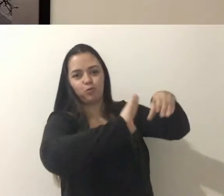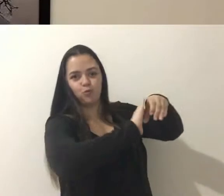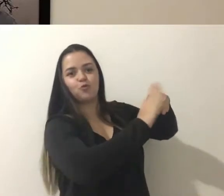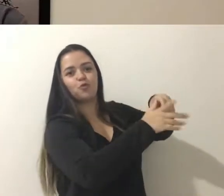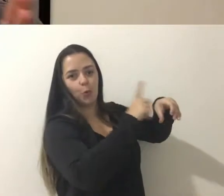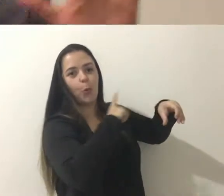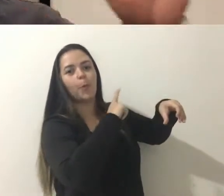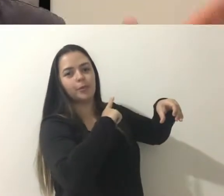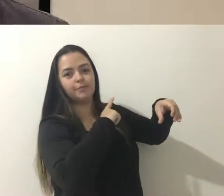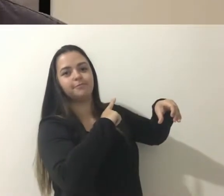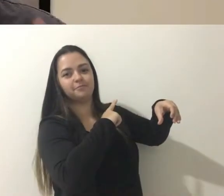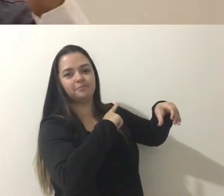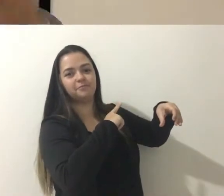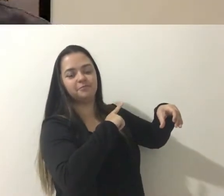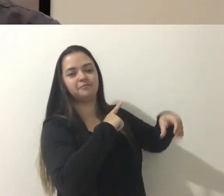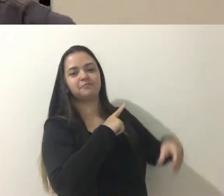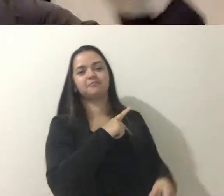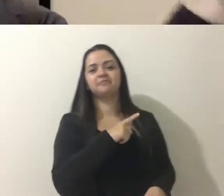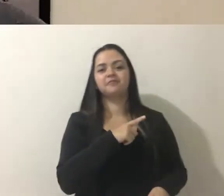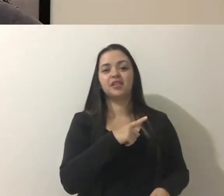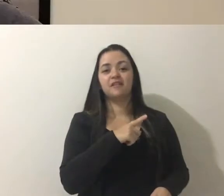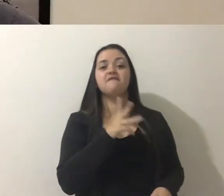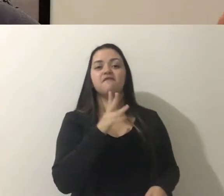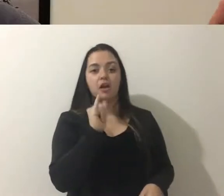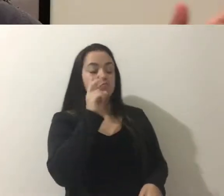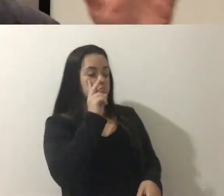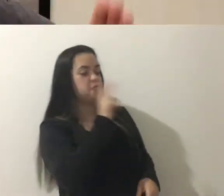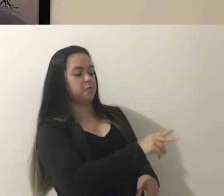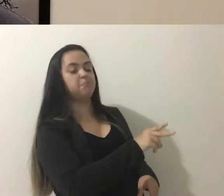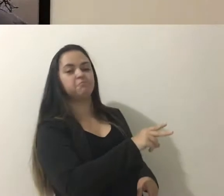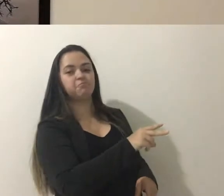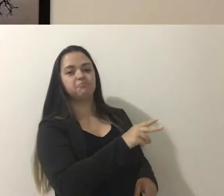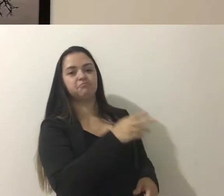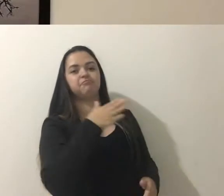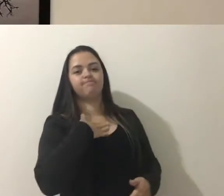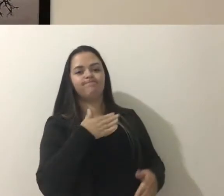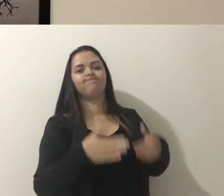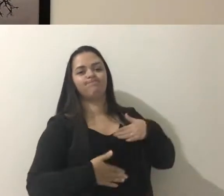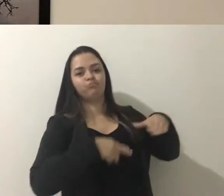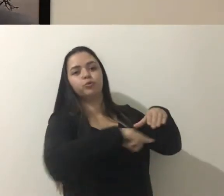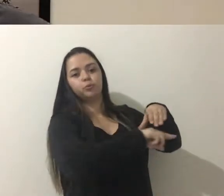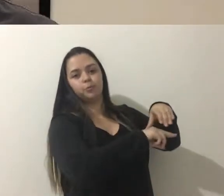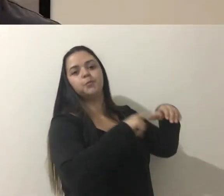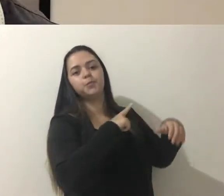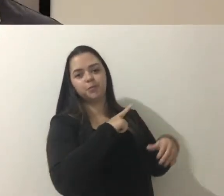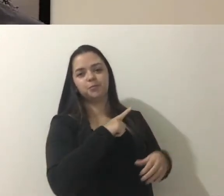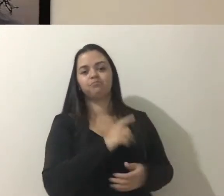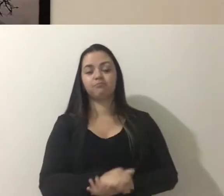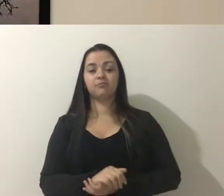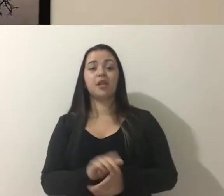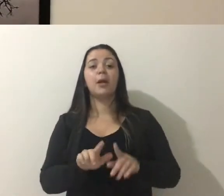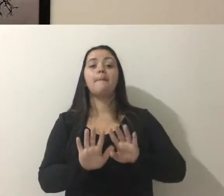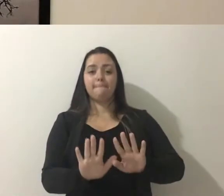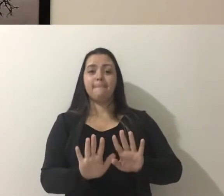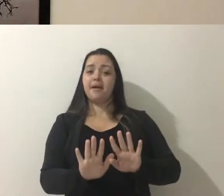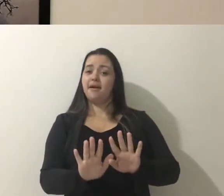tumba de qualquer um desses aí, seja aqui ou fora do Brasil, nós vamos encontrar os seus restos mortais. Mas deixa eu dizer